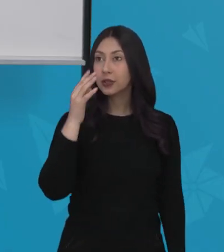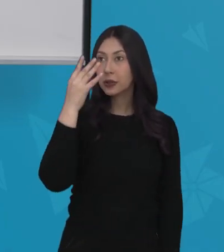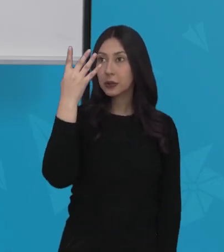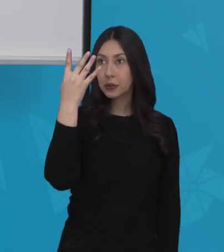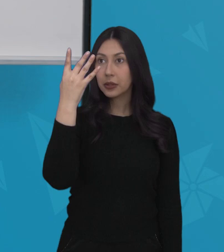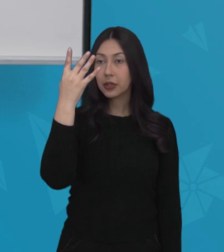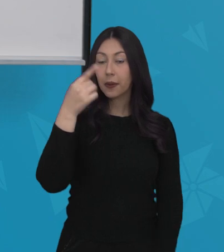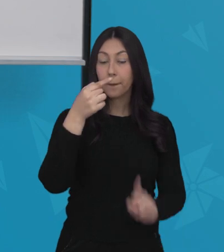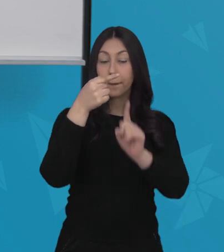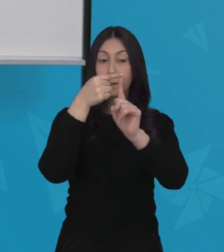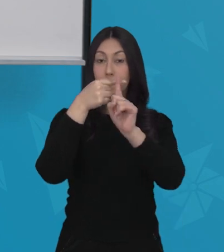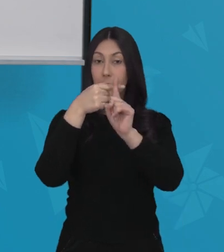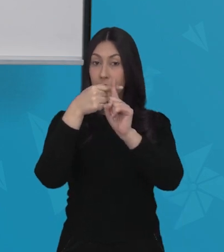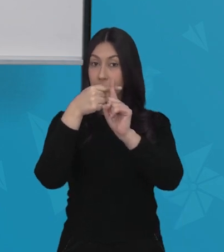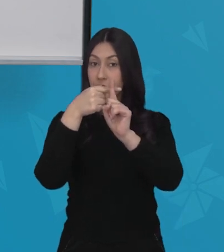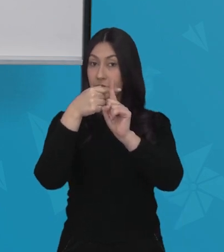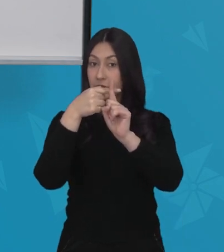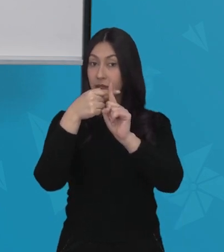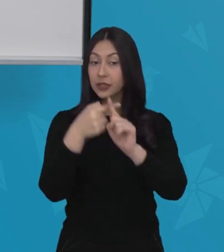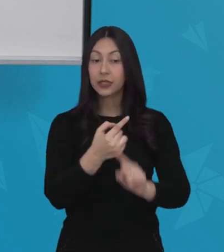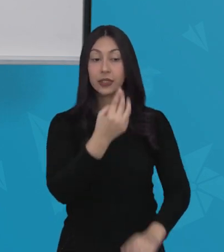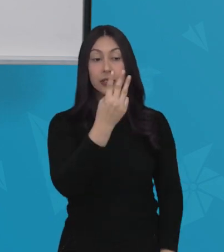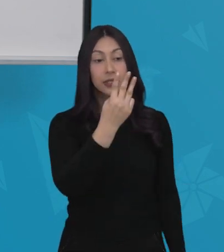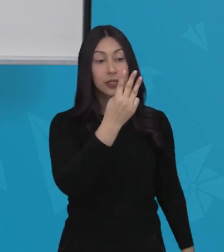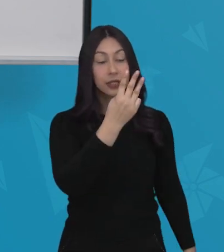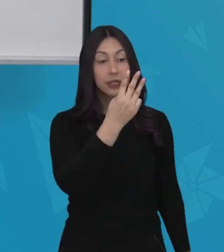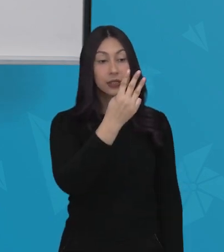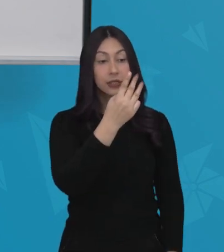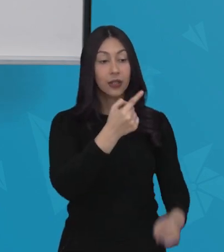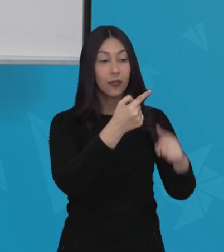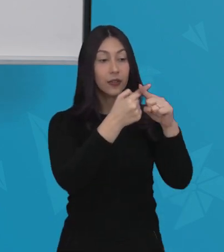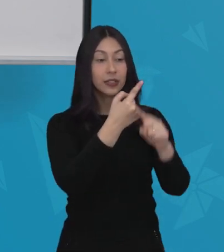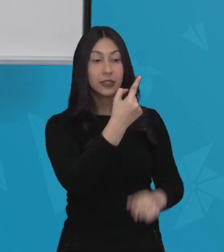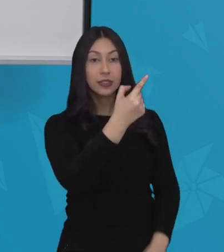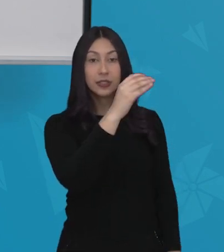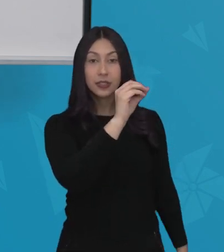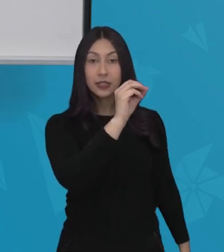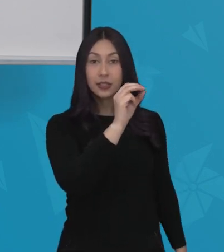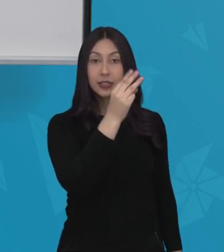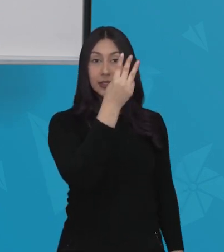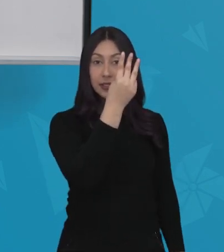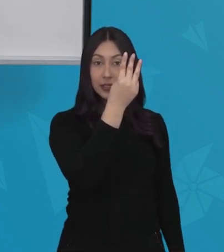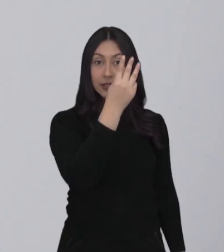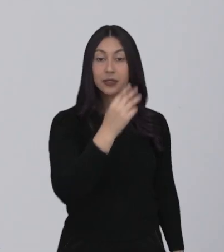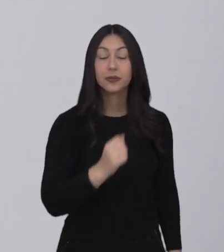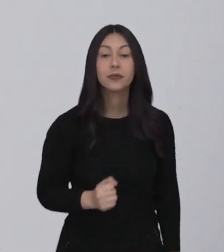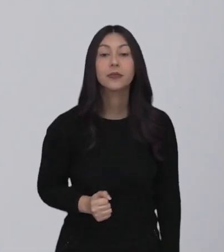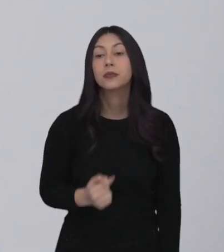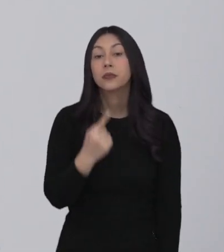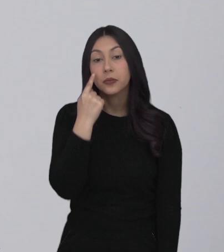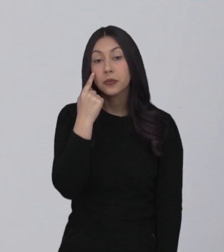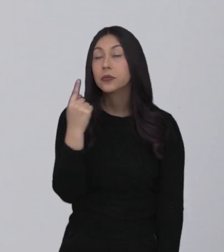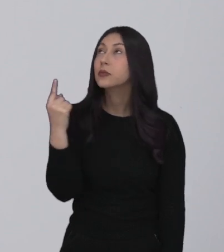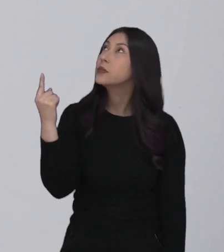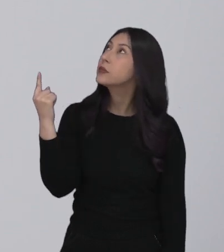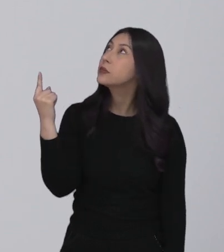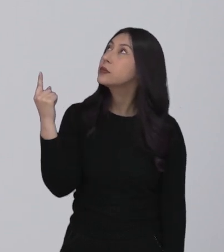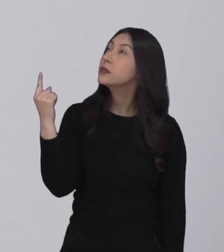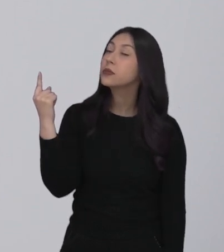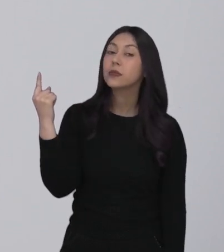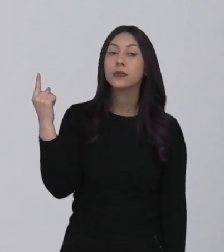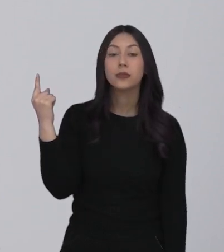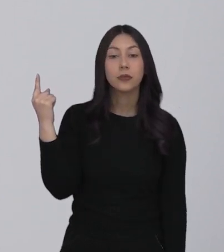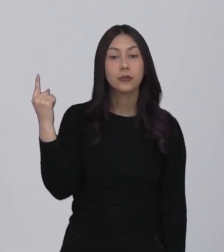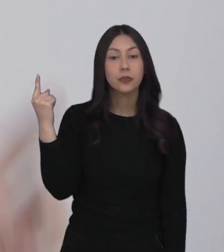quarta mais 3 vezes 10 à terceira. Quando a gente tem aqui o